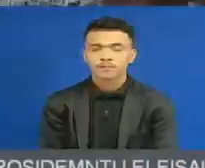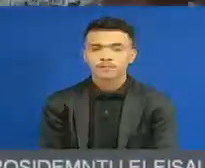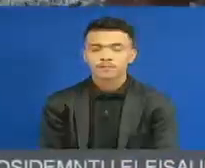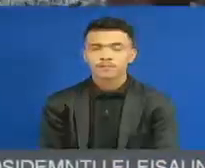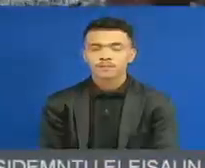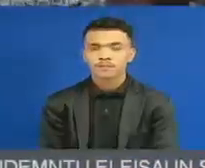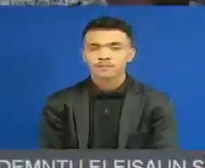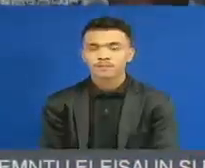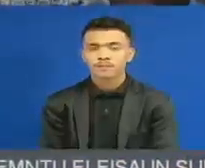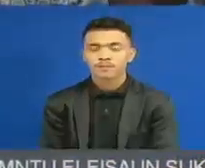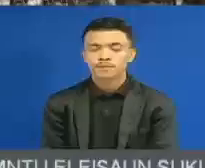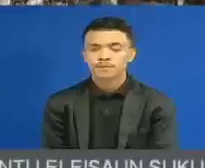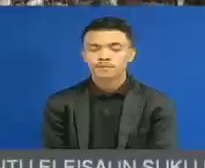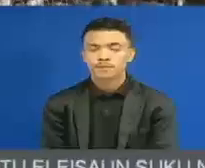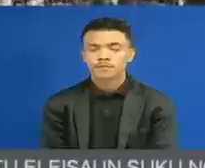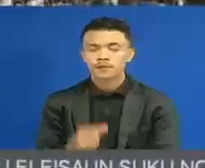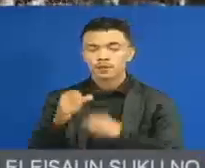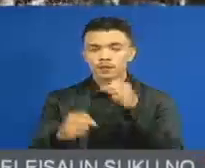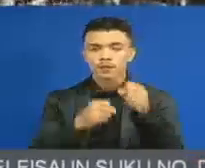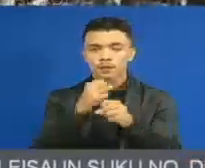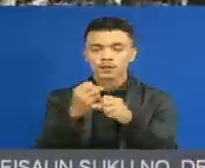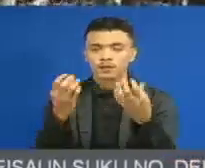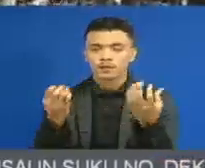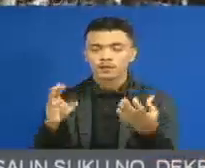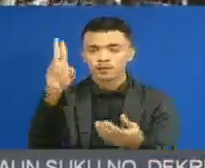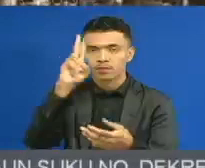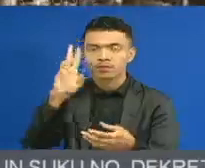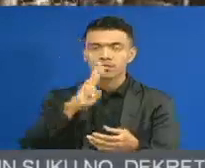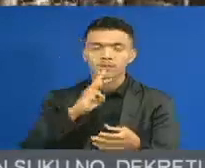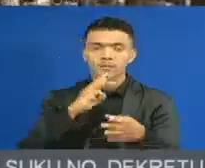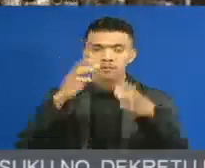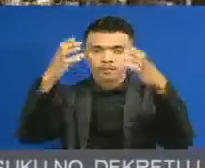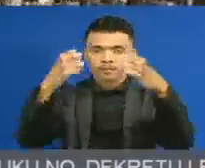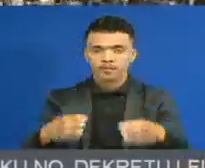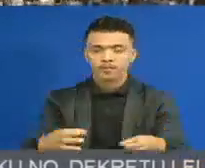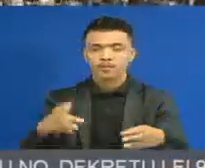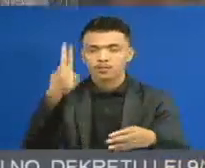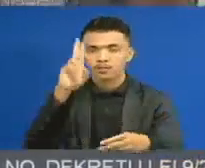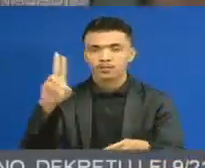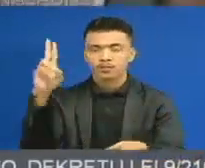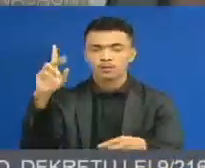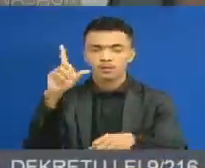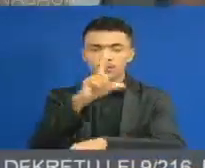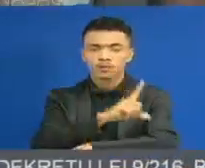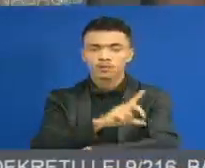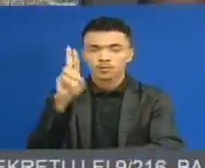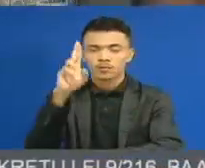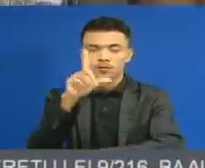Residente aldeia Waruana suku Bikeli Atauru tinambarakona utiliza deit posu hori bele consumo no usa deit ba necessidades lolor